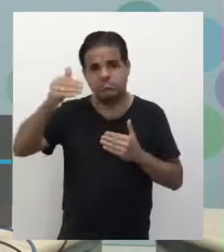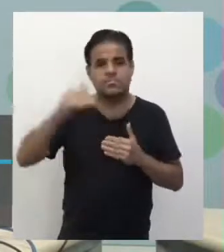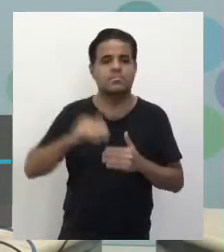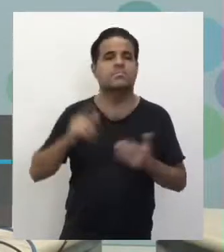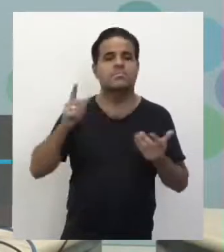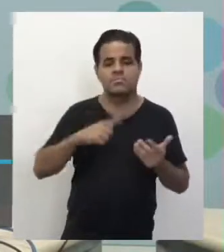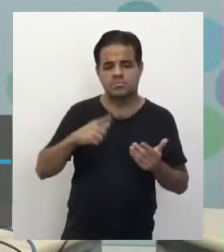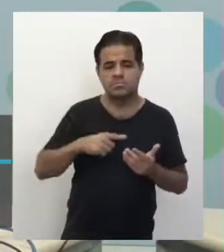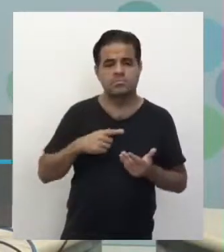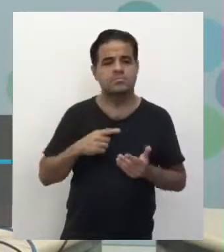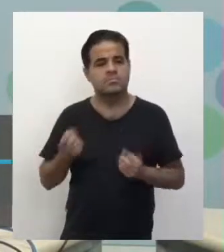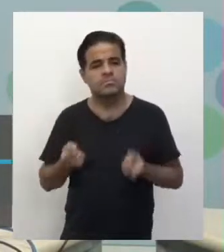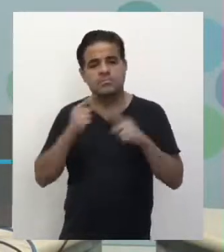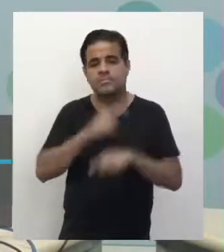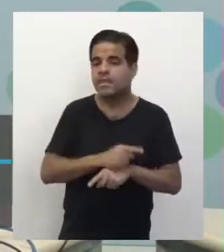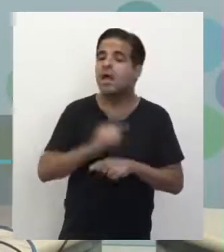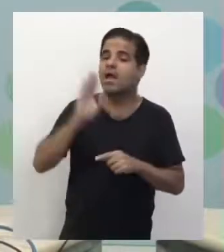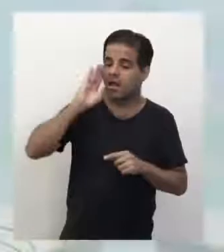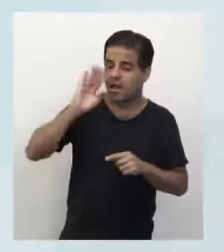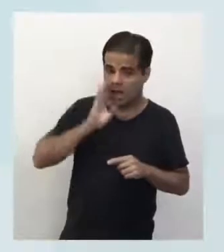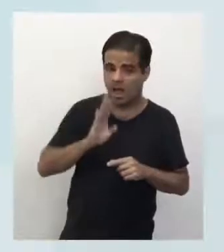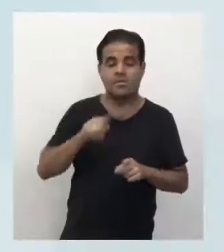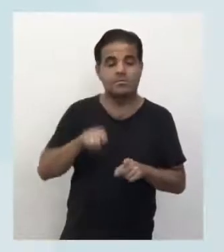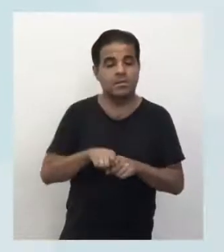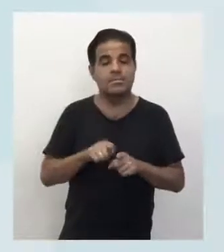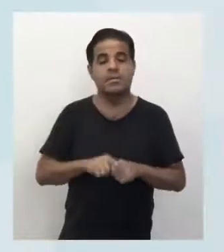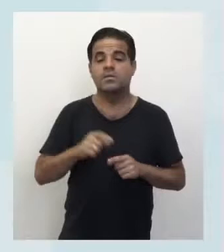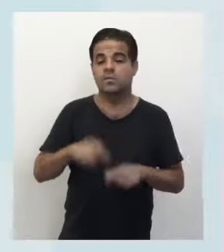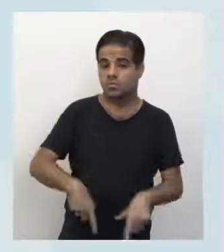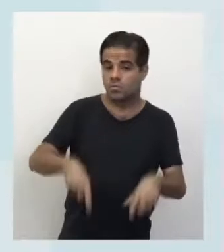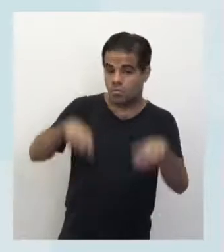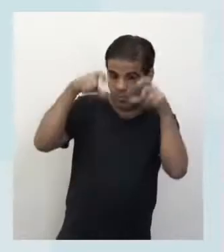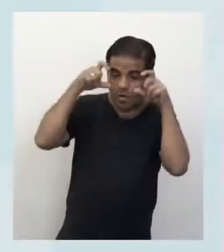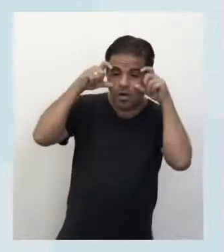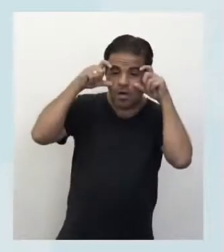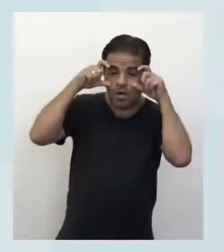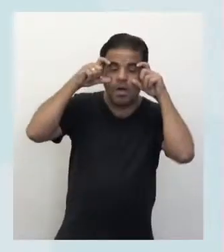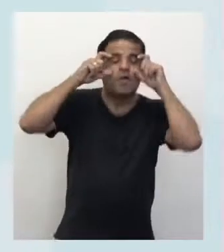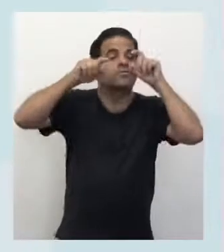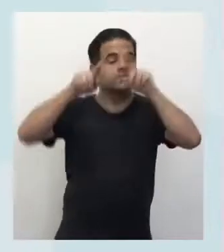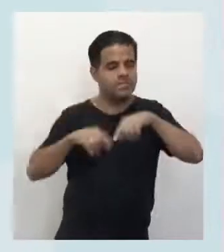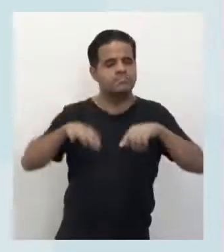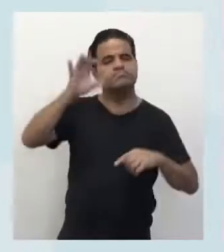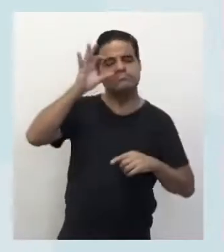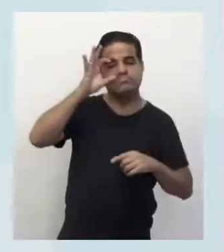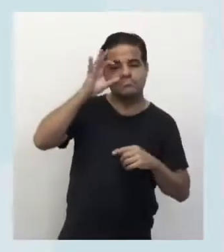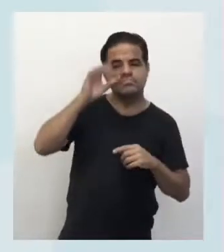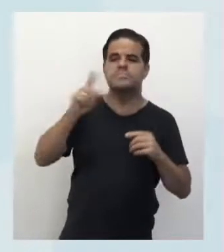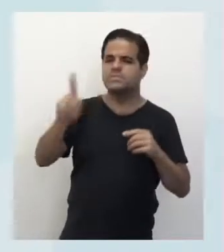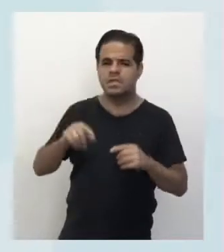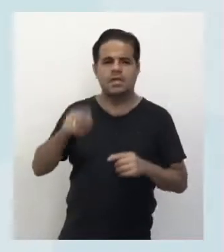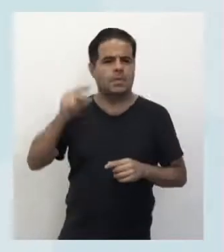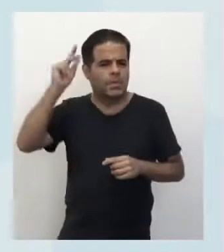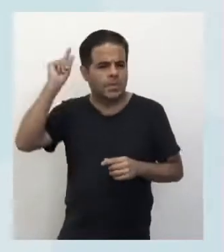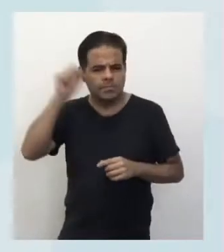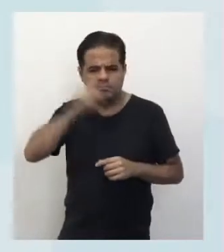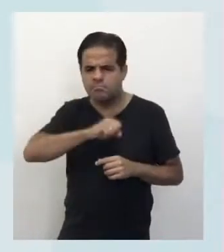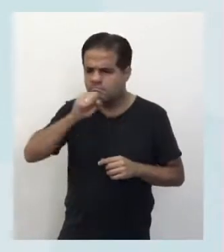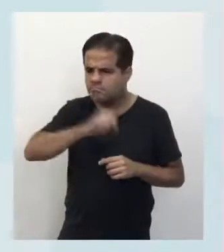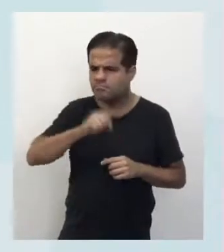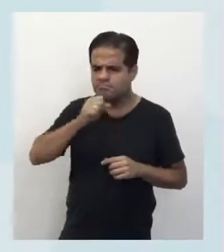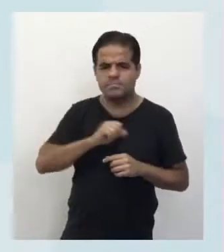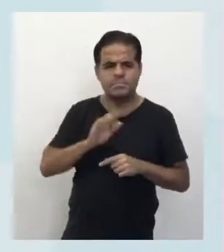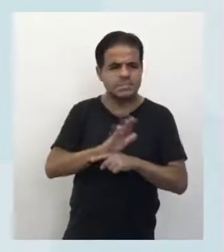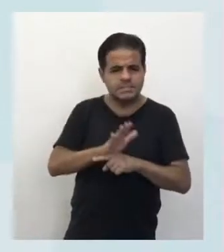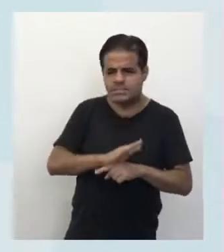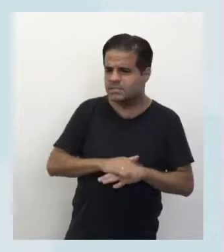a gente tem esse contraponto aí. É legal também essa questão do óculos dele. Se a gente pensar, é bem antigo esse